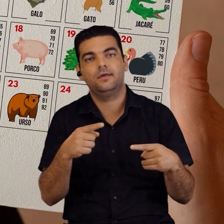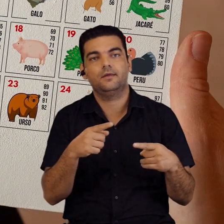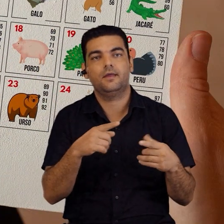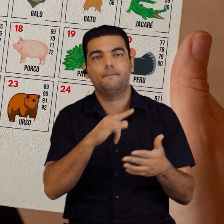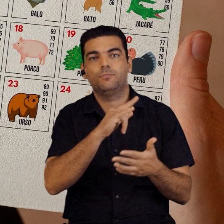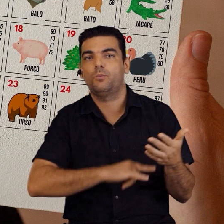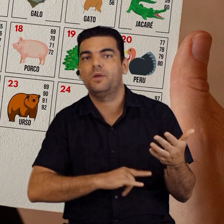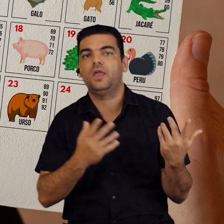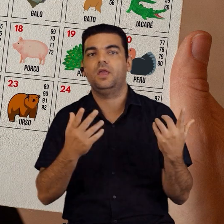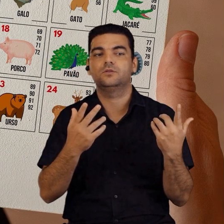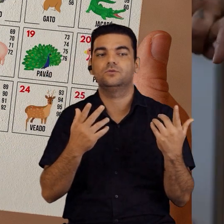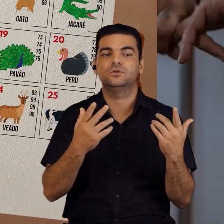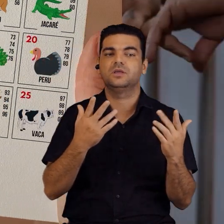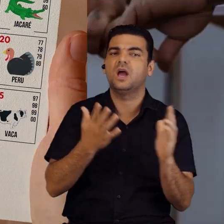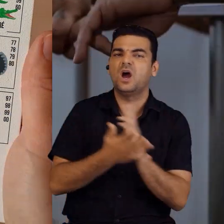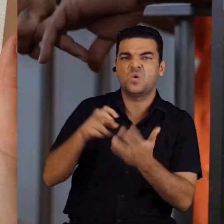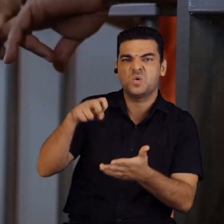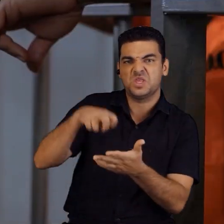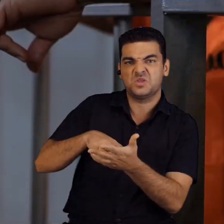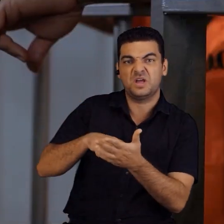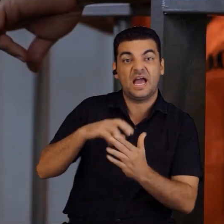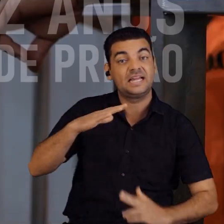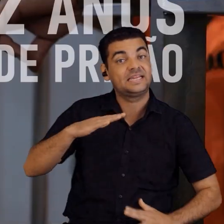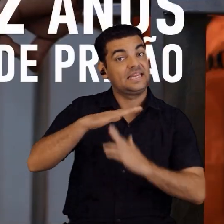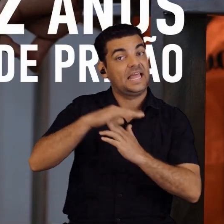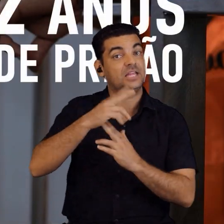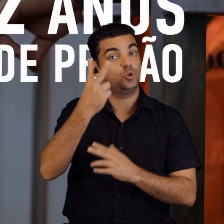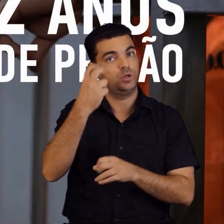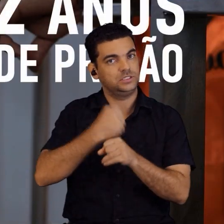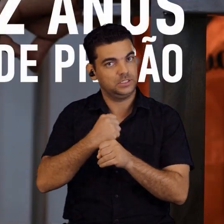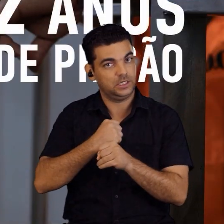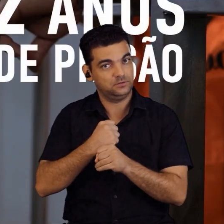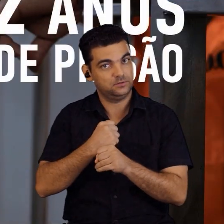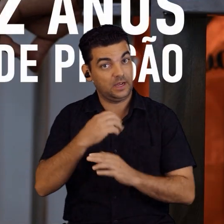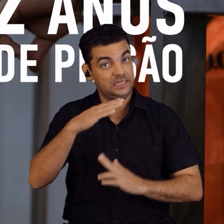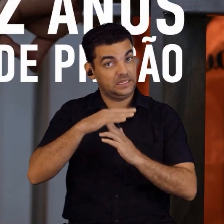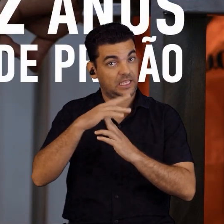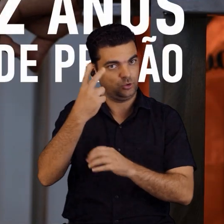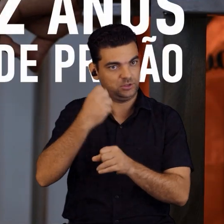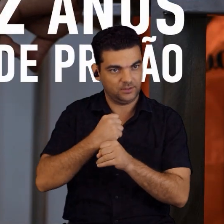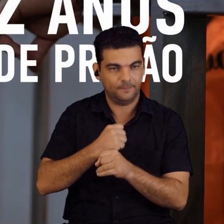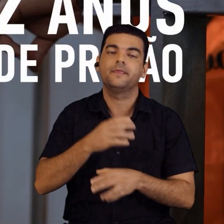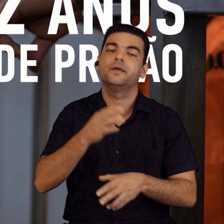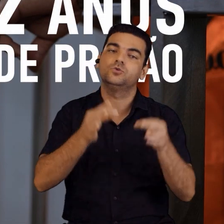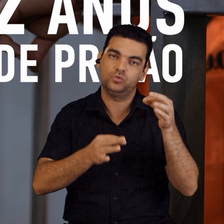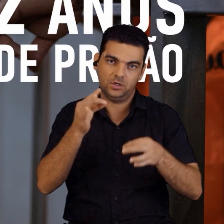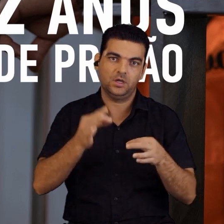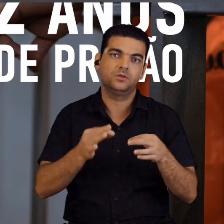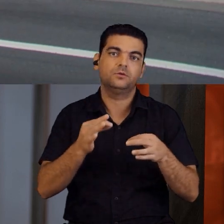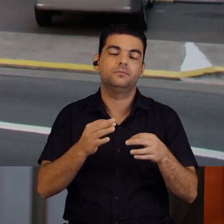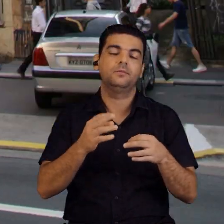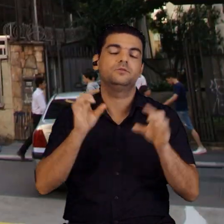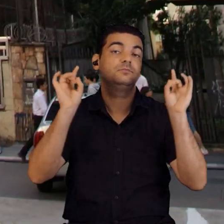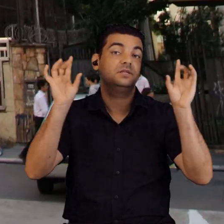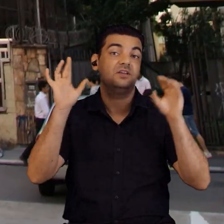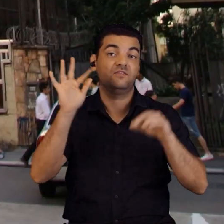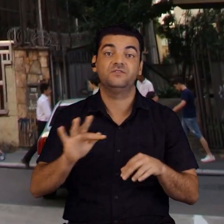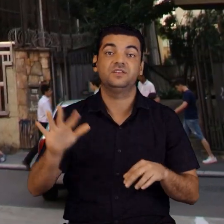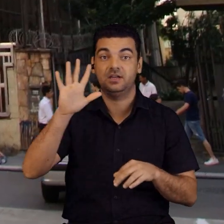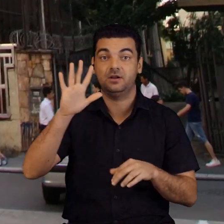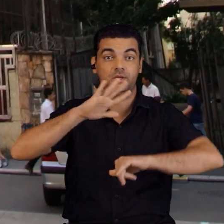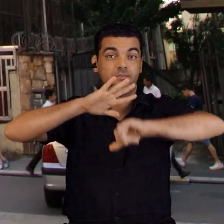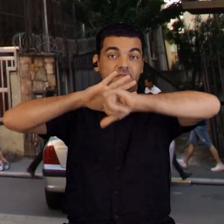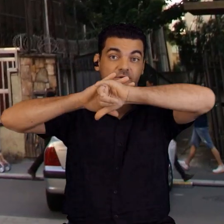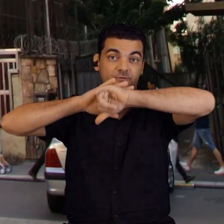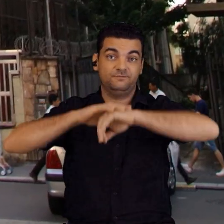penais, cujas penas máximas não sejam superiores a 2 anos de privação de liberdade, são julgados pelos Juizados